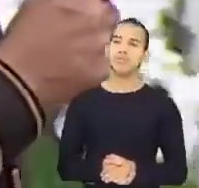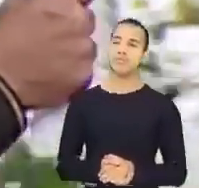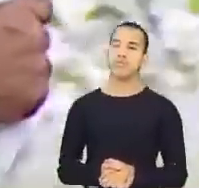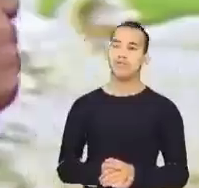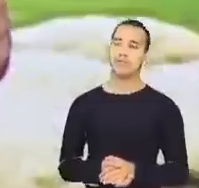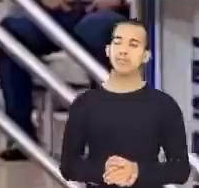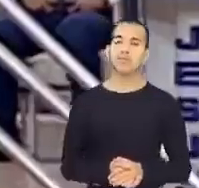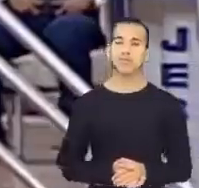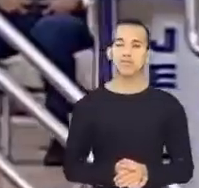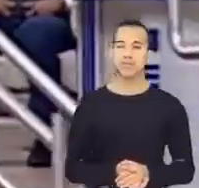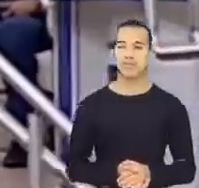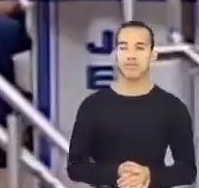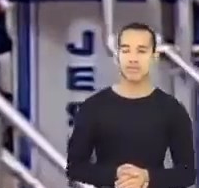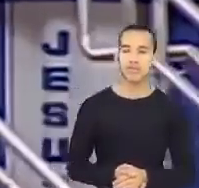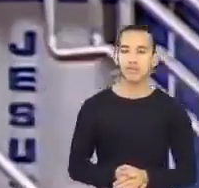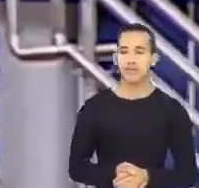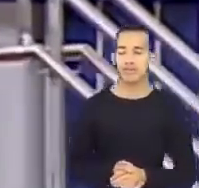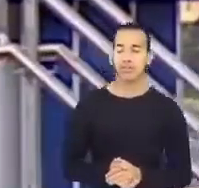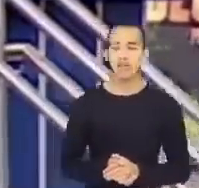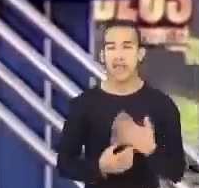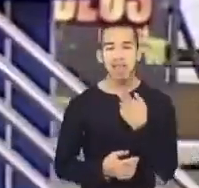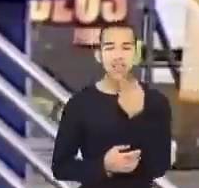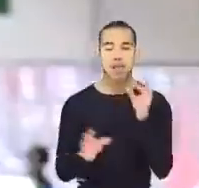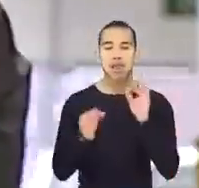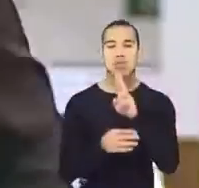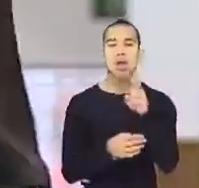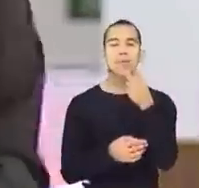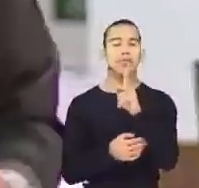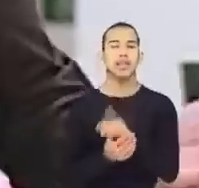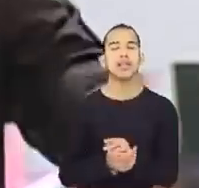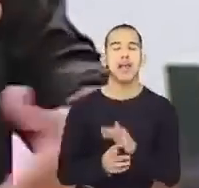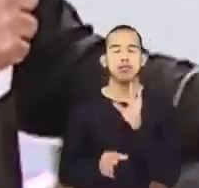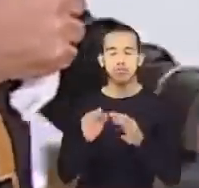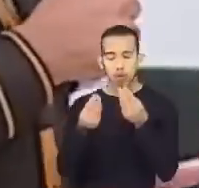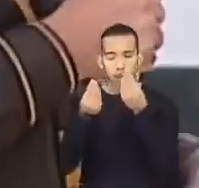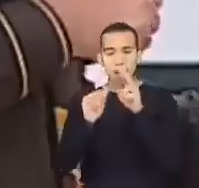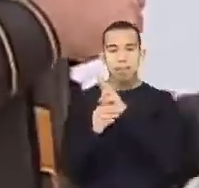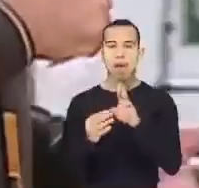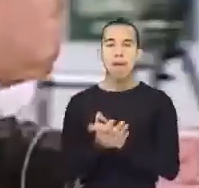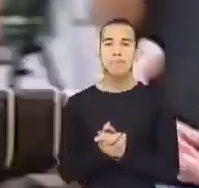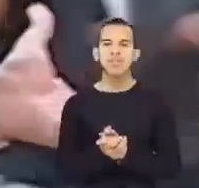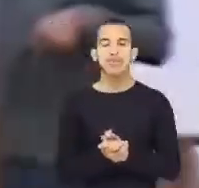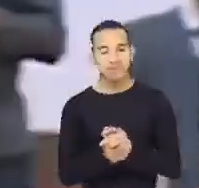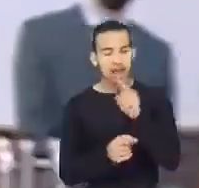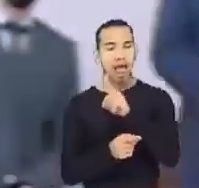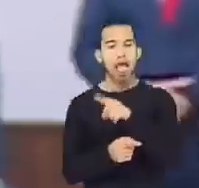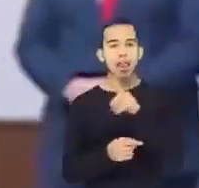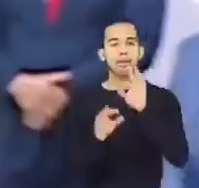Mandou indenizar. A juíza mandou indenizar. Eu não falei o nome dele, não. Mas a juíza botou lá e falou: é, pelo que o Valdemiro falou, é ele mesmo. Entendeu?